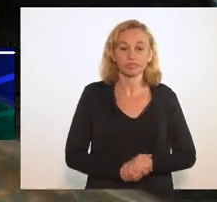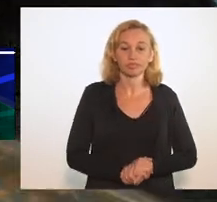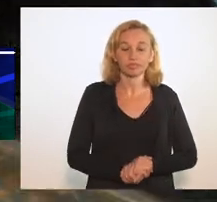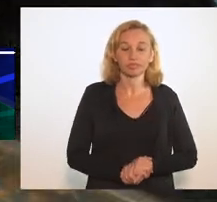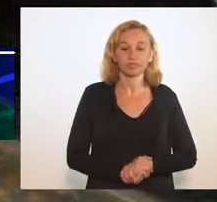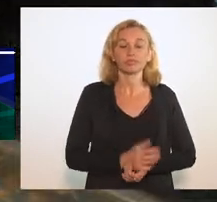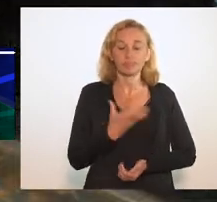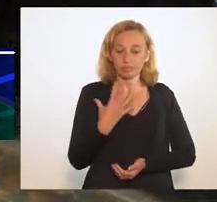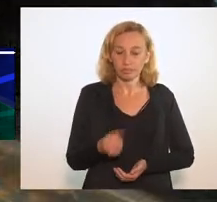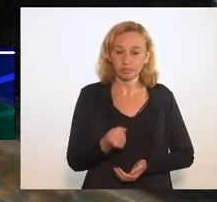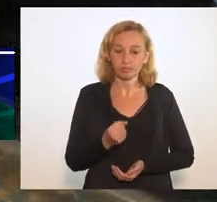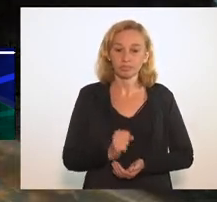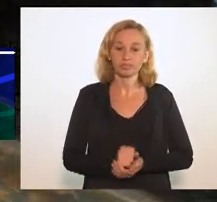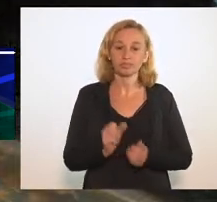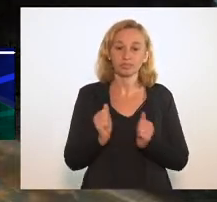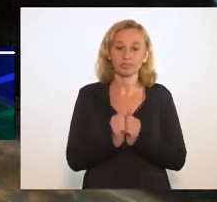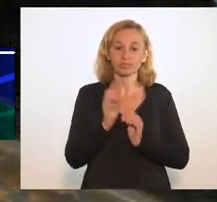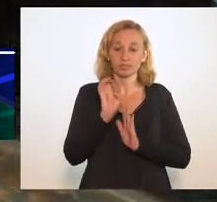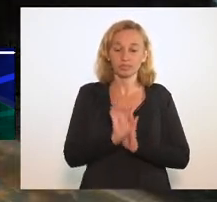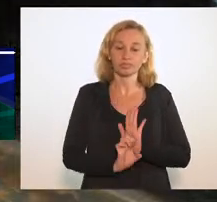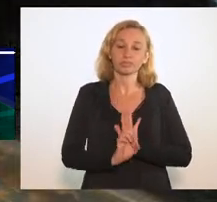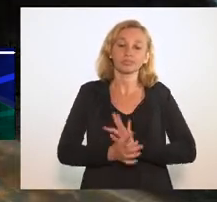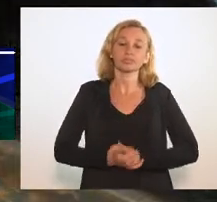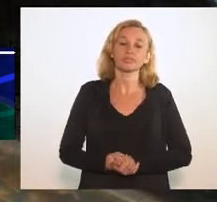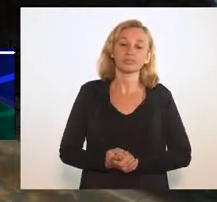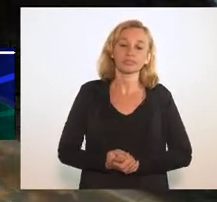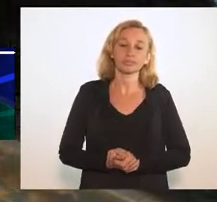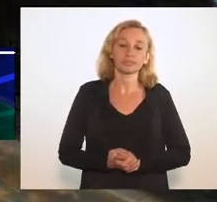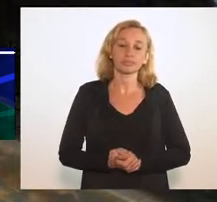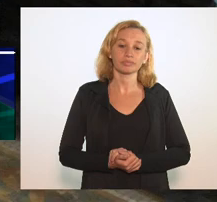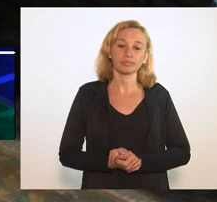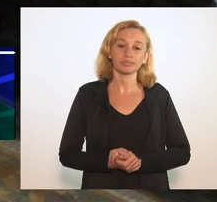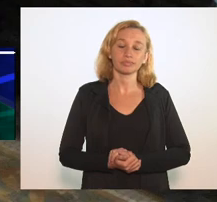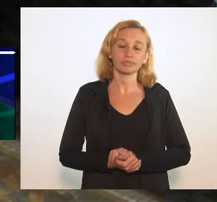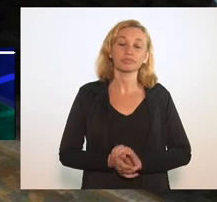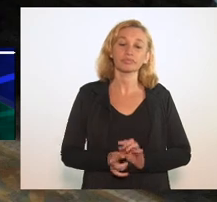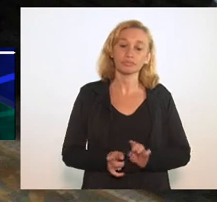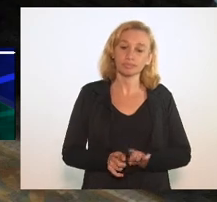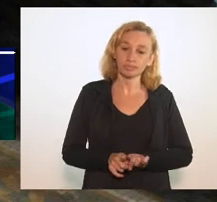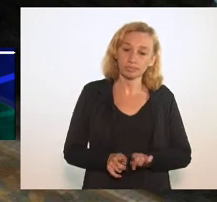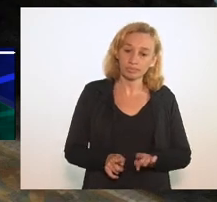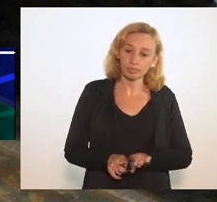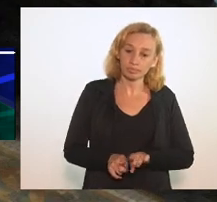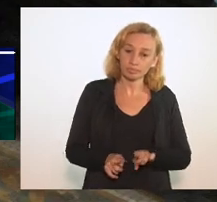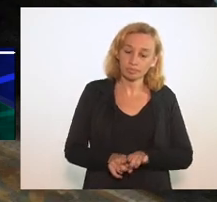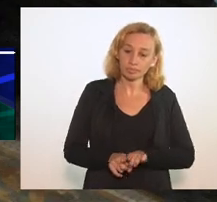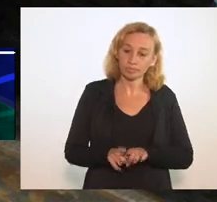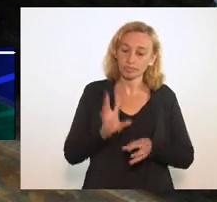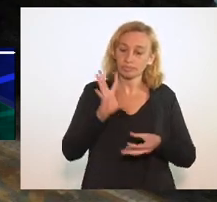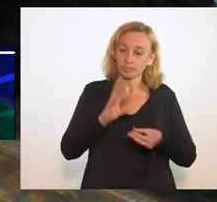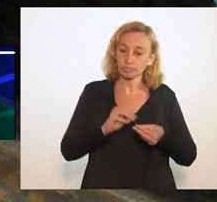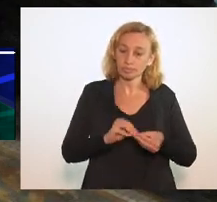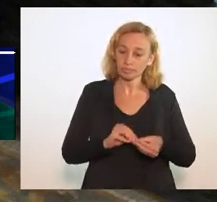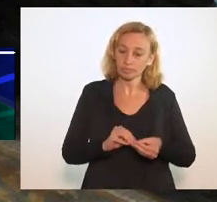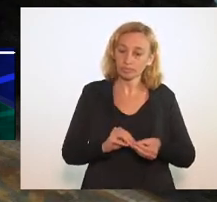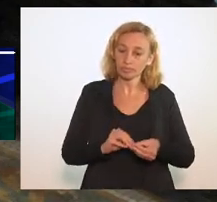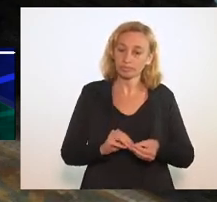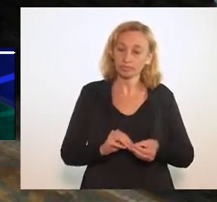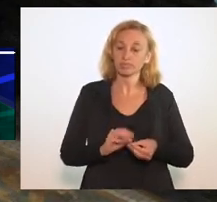Presidente, parecer favorável com emendas, que podem também ser incorporadas, caso